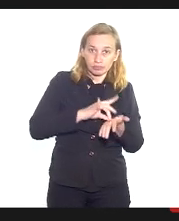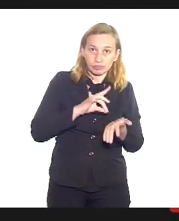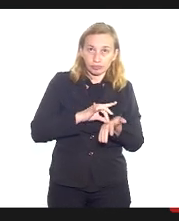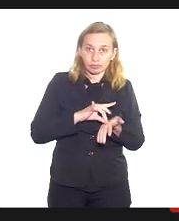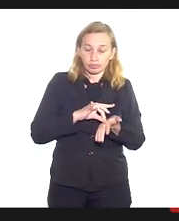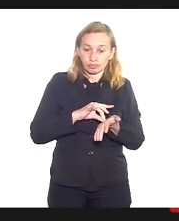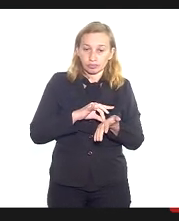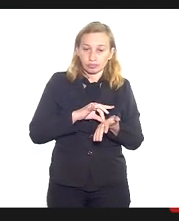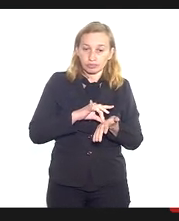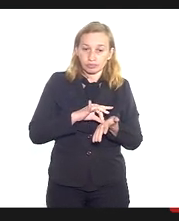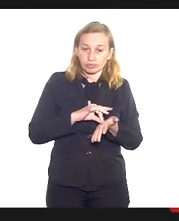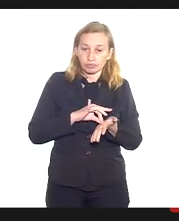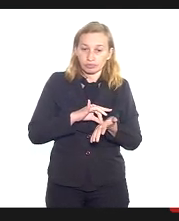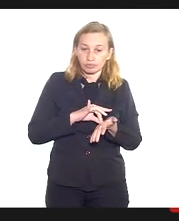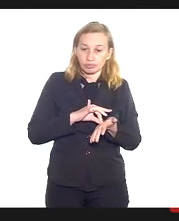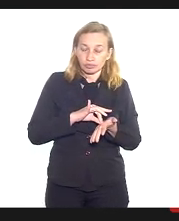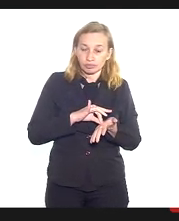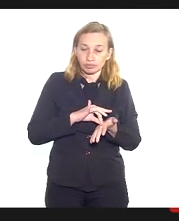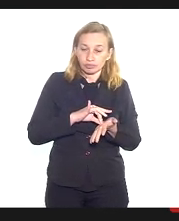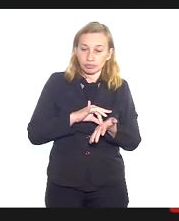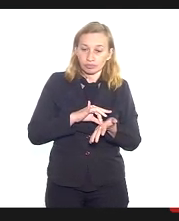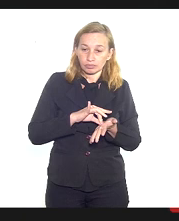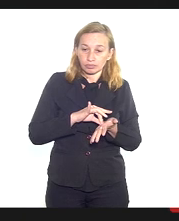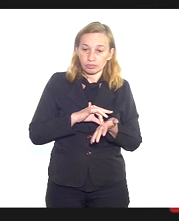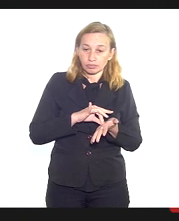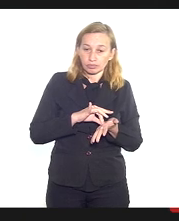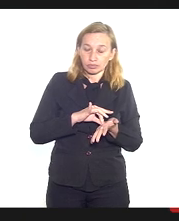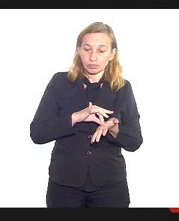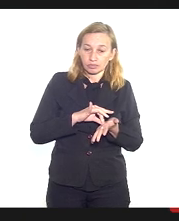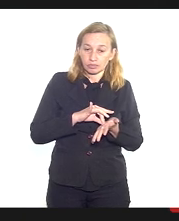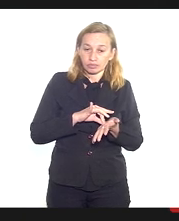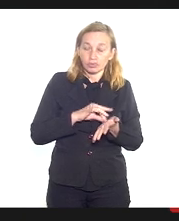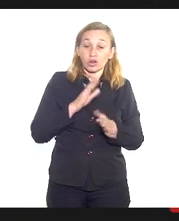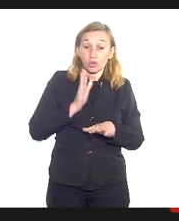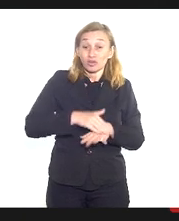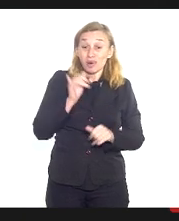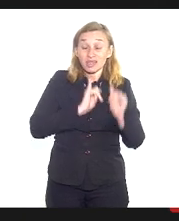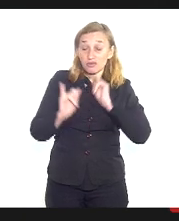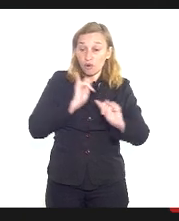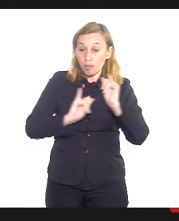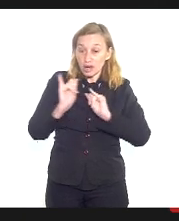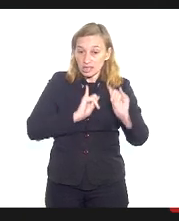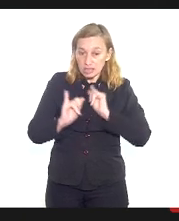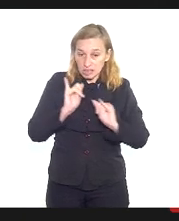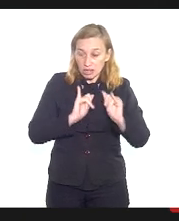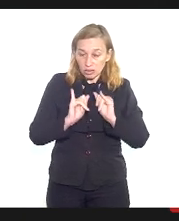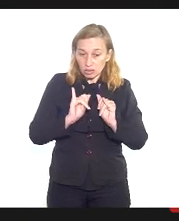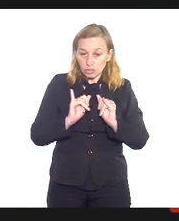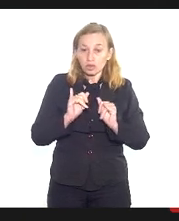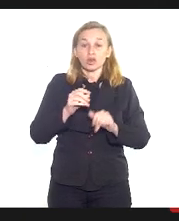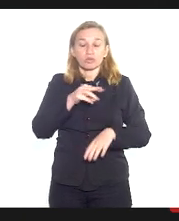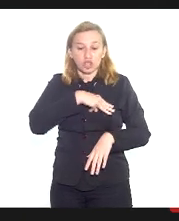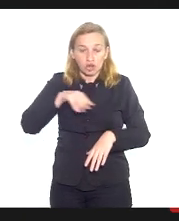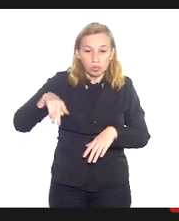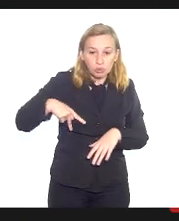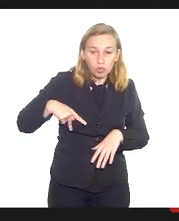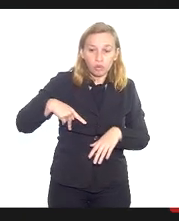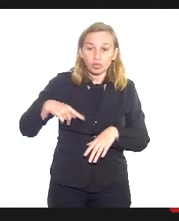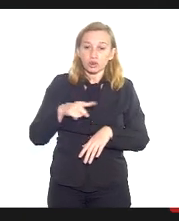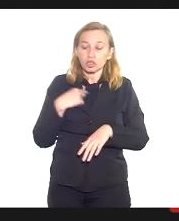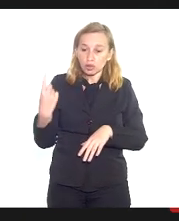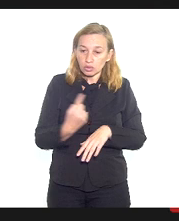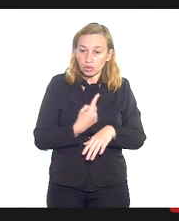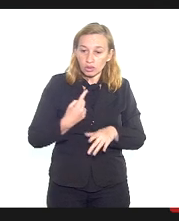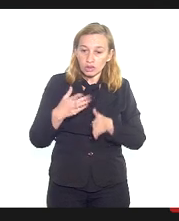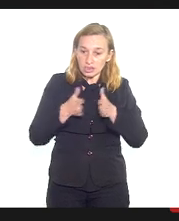que, vamos dizer assim, nos dá um desconforto. Então, quanto mais informações dos agentes, tribunais de contas, Ministério Público, nós acessarmos,